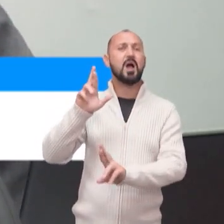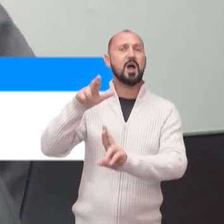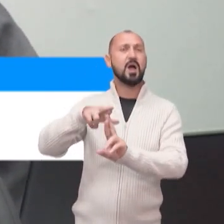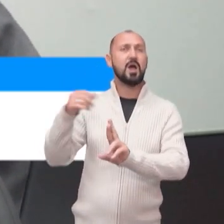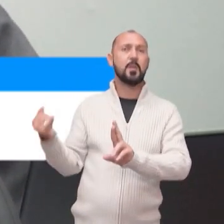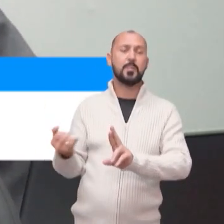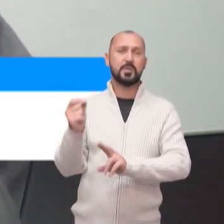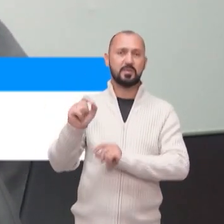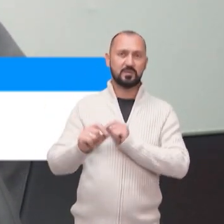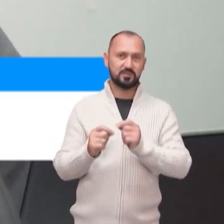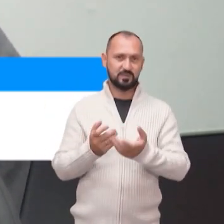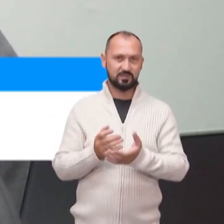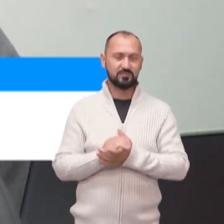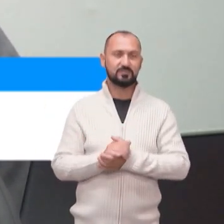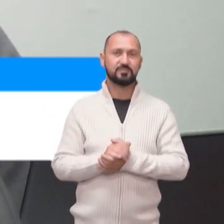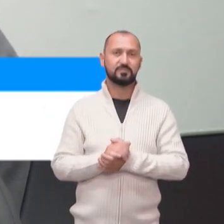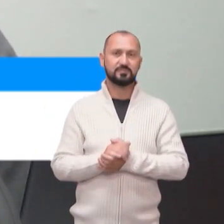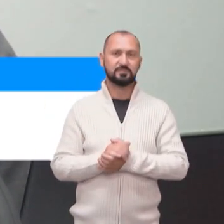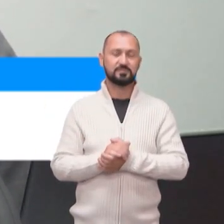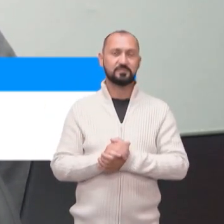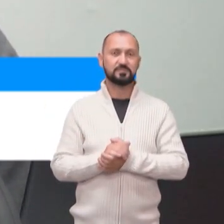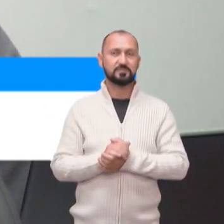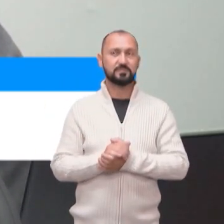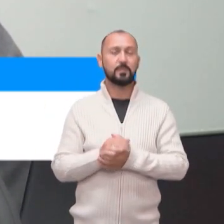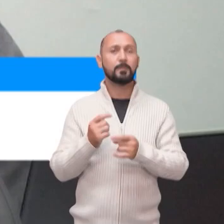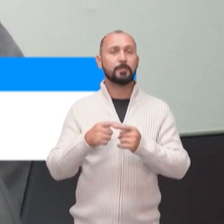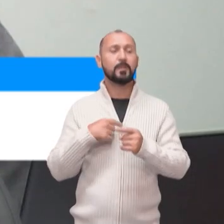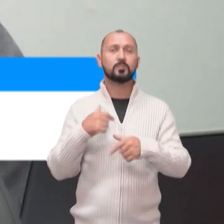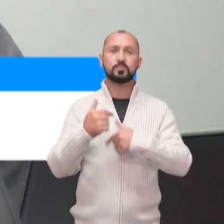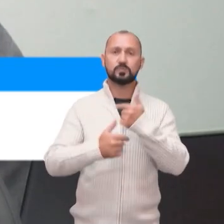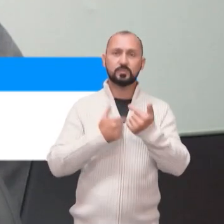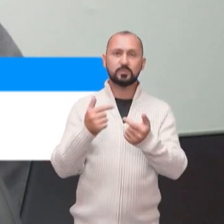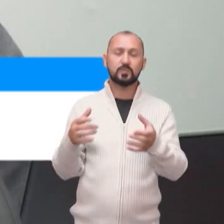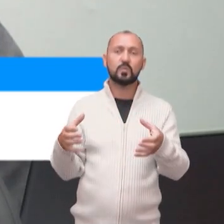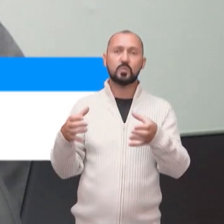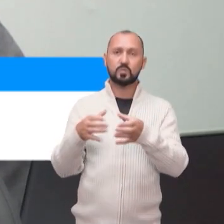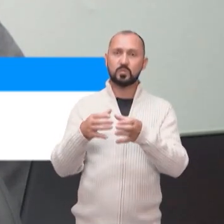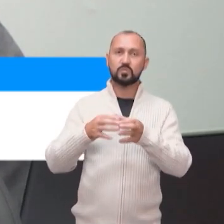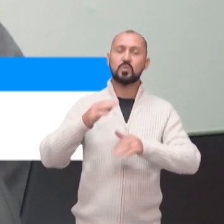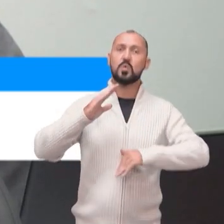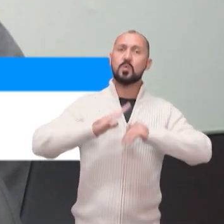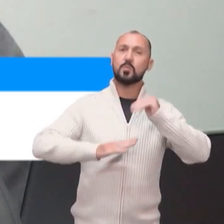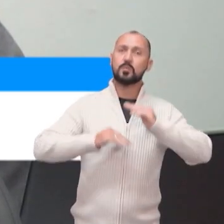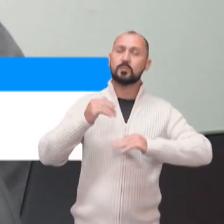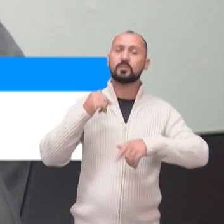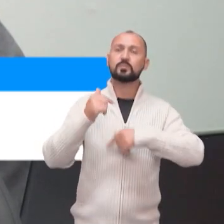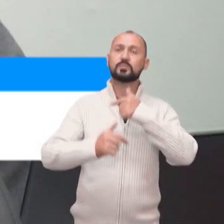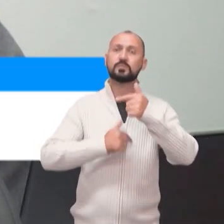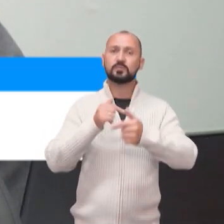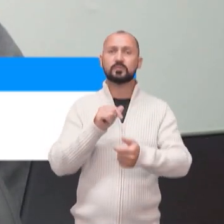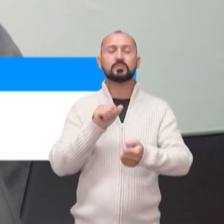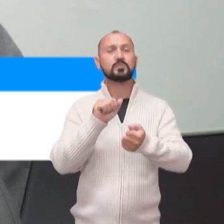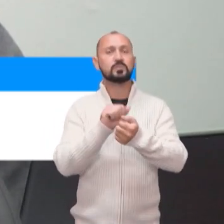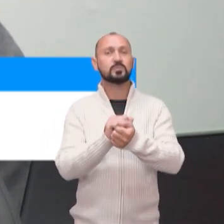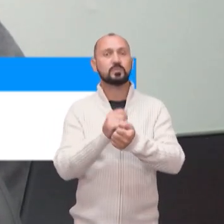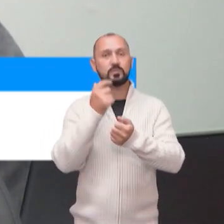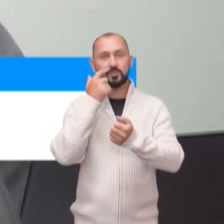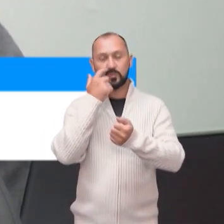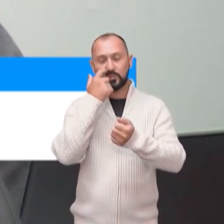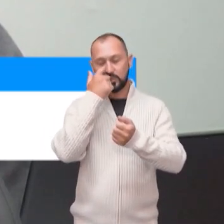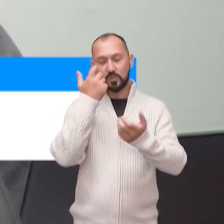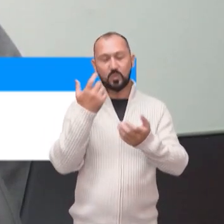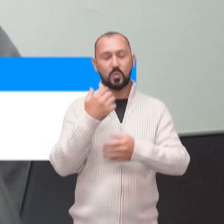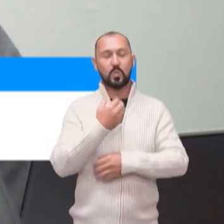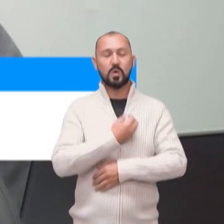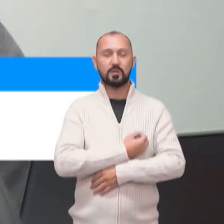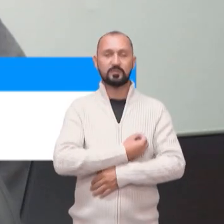mais relevantes, na verdade, que existe, e desempenhada por esses profissionais que trabalham diretamente com a manutenção